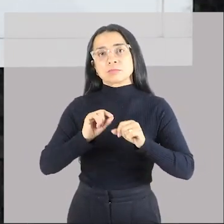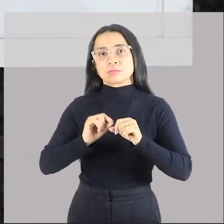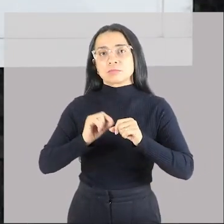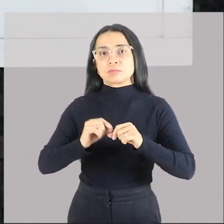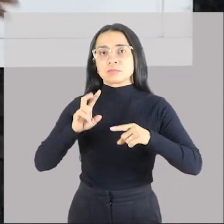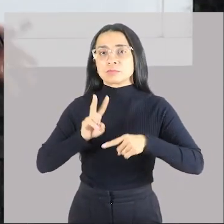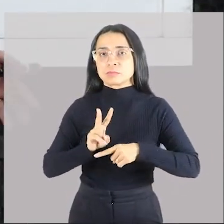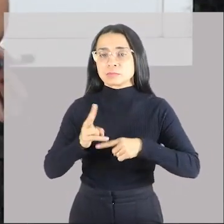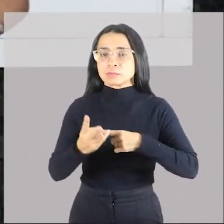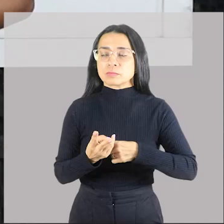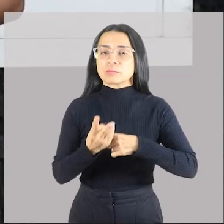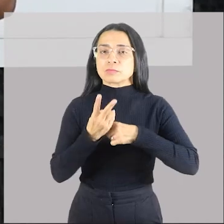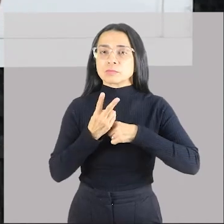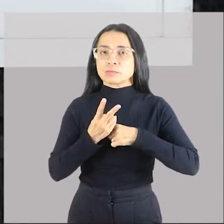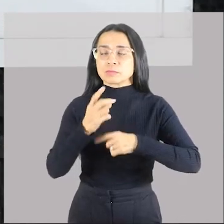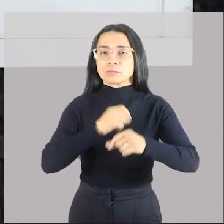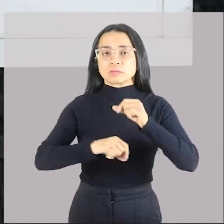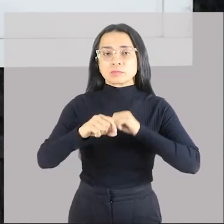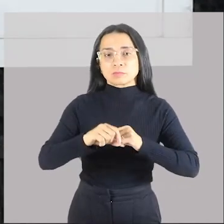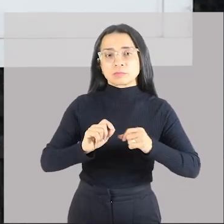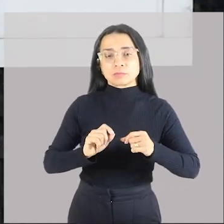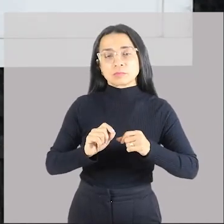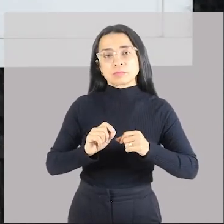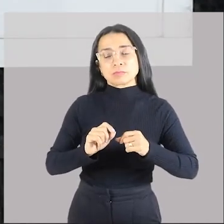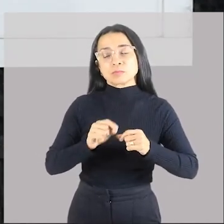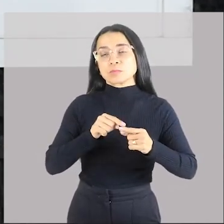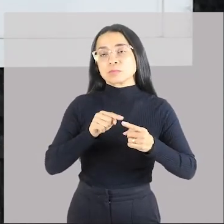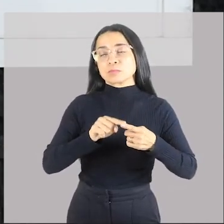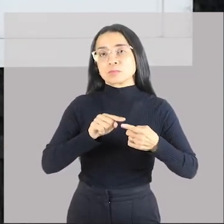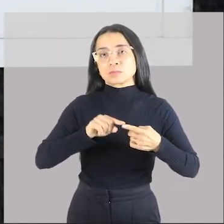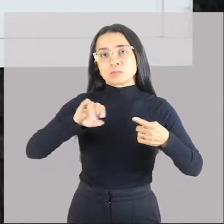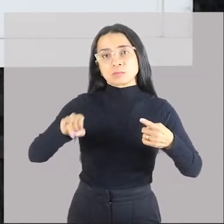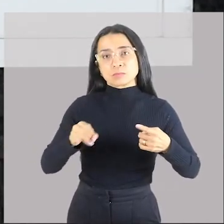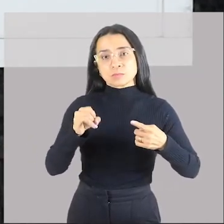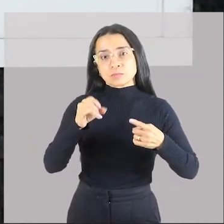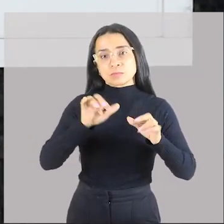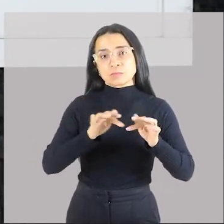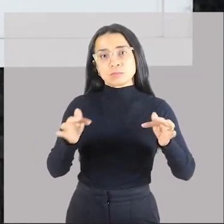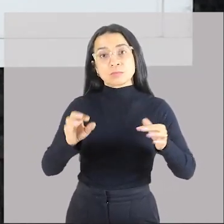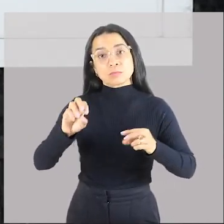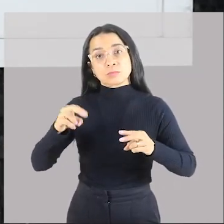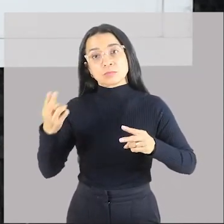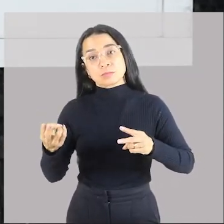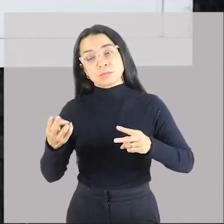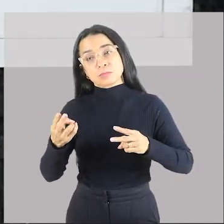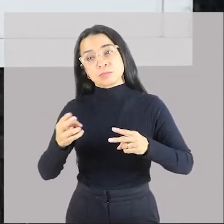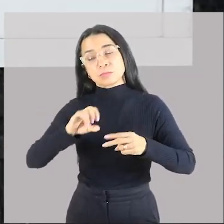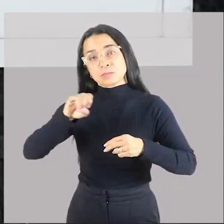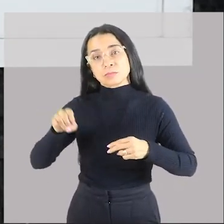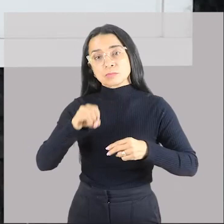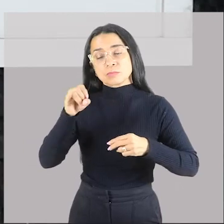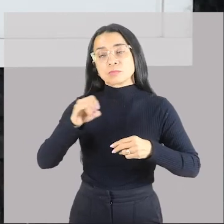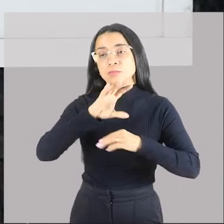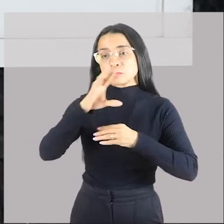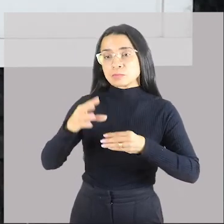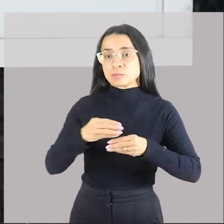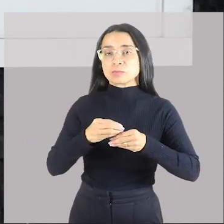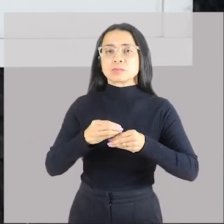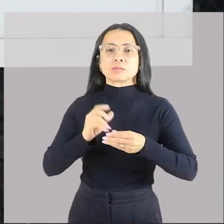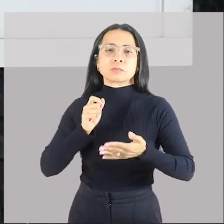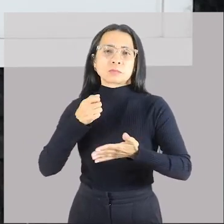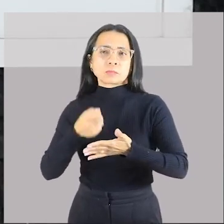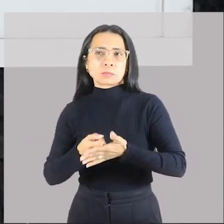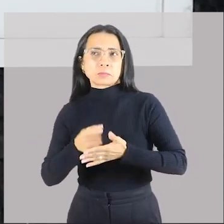diferença? Juro composto, vou pagar mais, vou pagar menos? Como é que funciona isso aí, tá? Então veja só, eu coloquei um pequeno exemplo